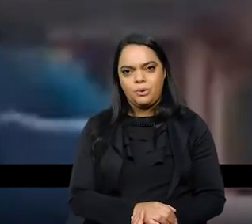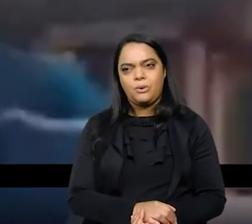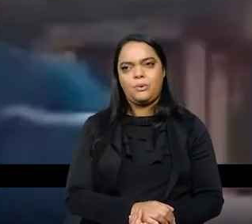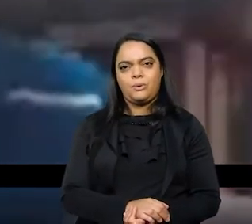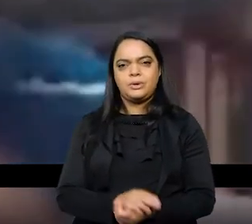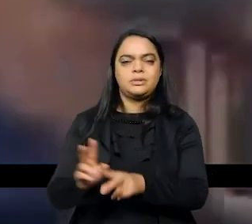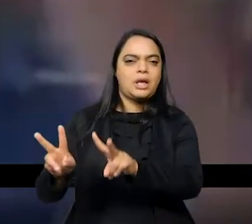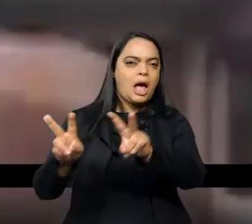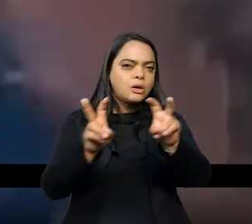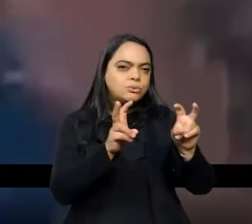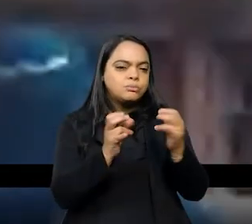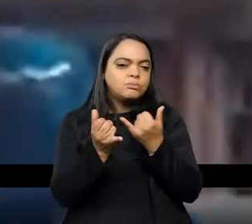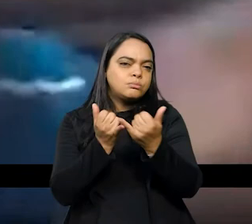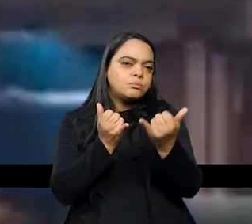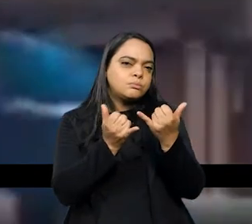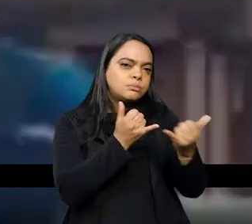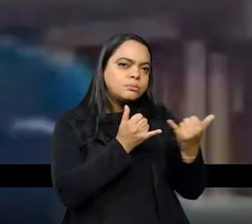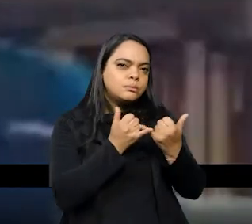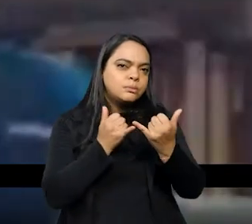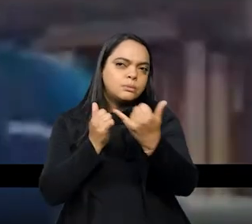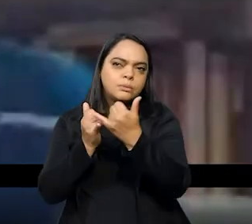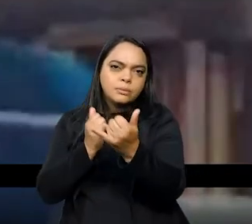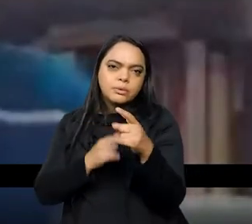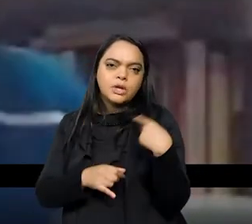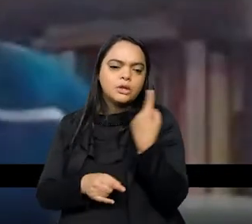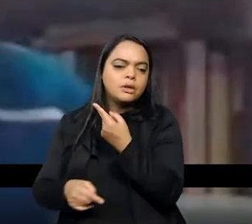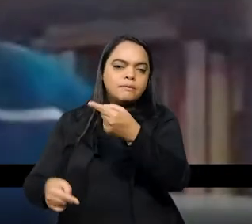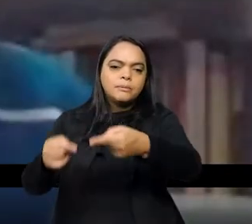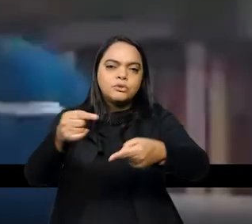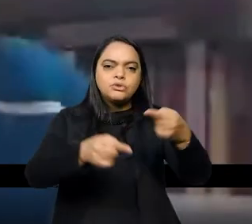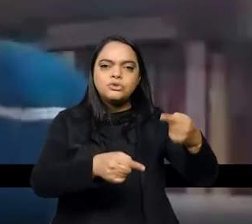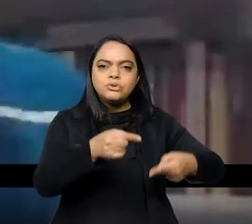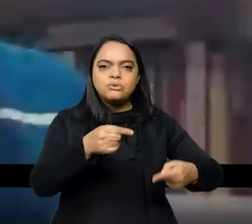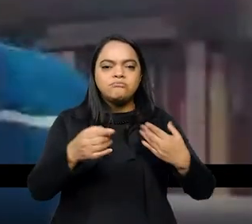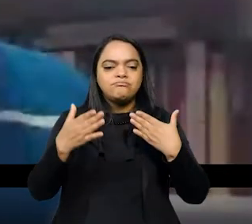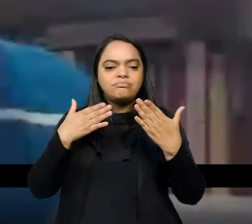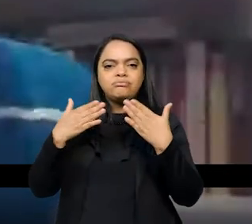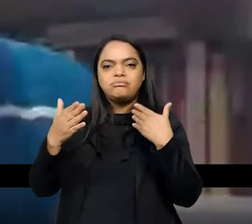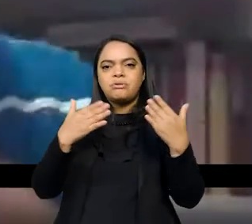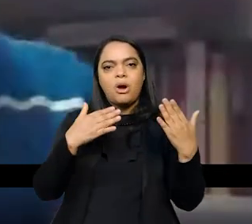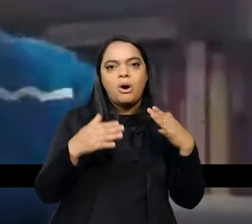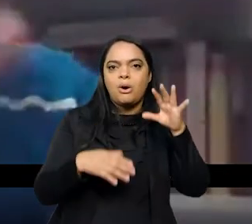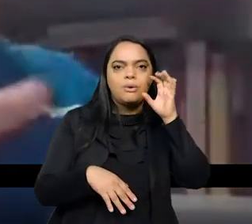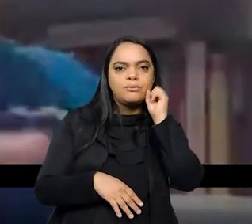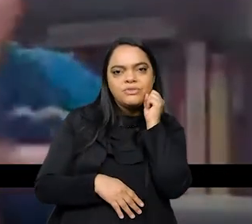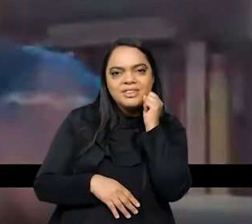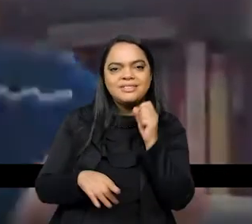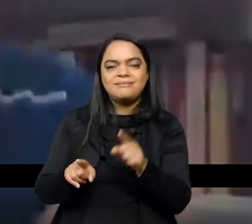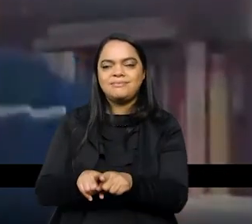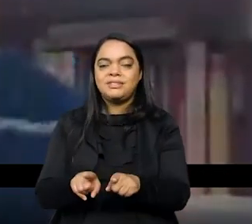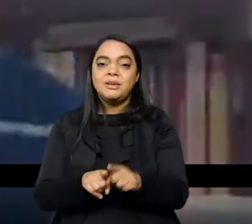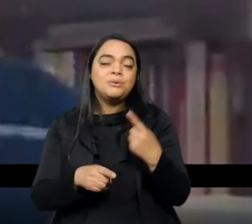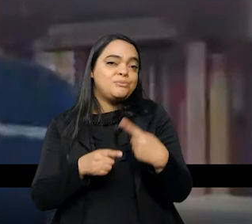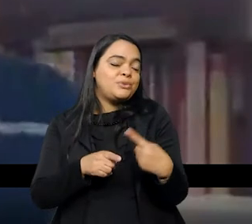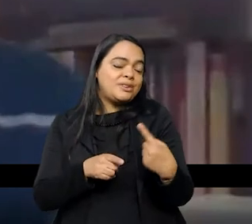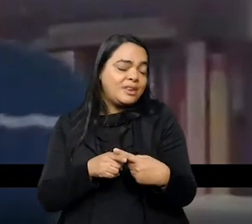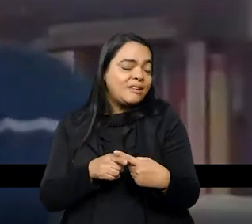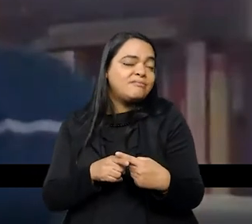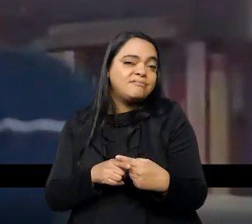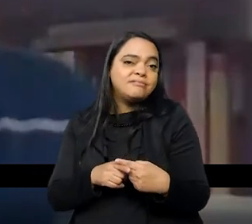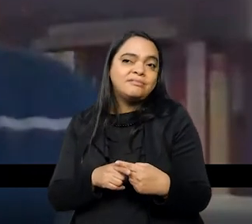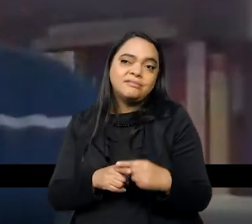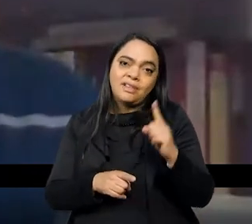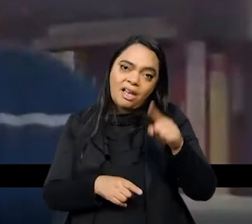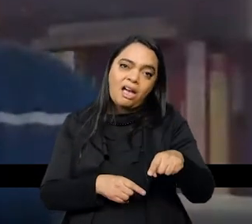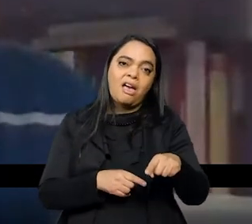parecidos, correlatos, e a gente discutir e ouvir, né? Porque eu acho que é por aí que é uma das saídas da